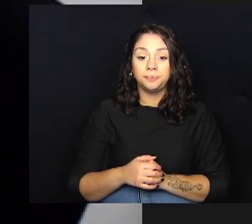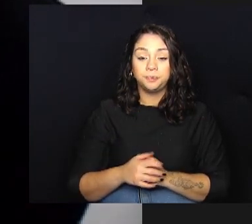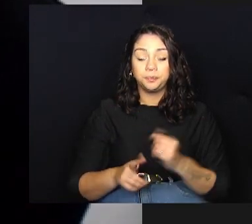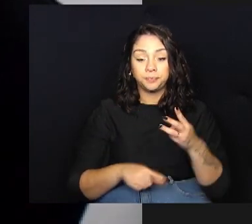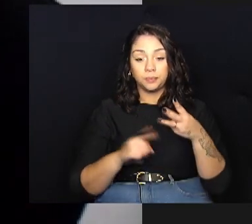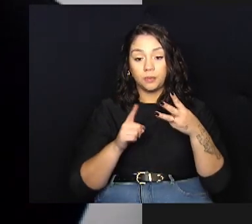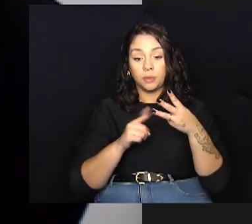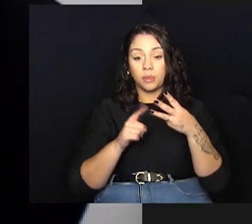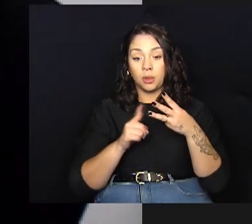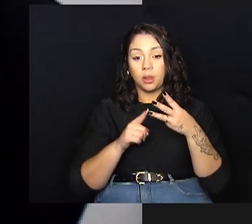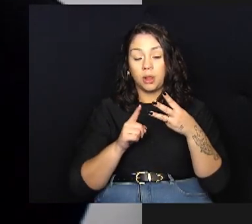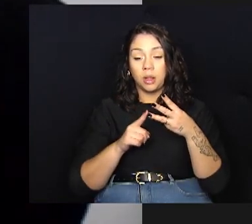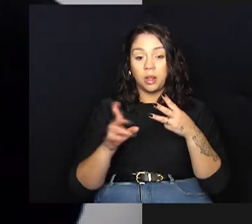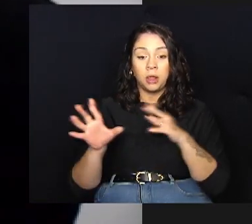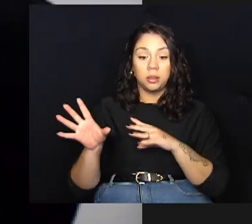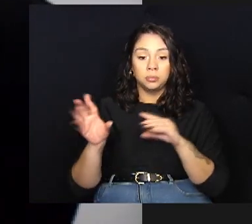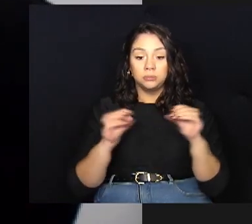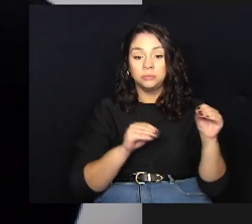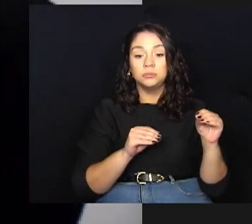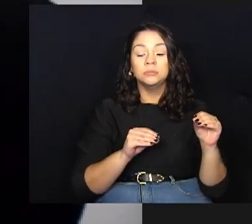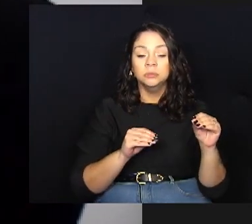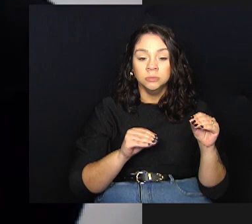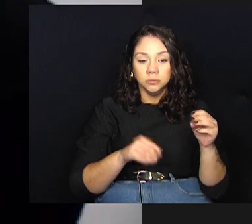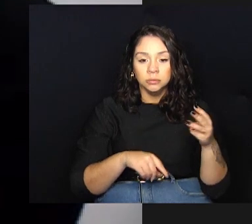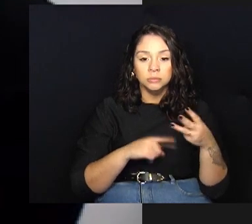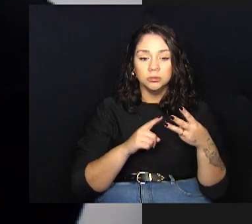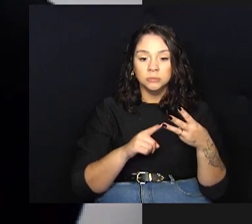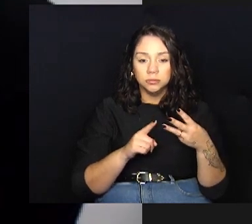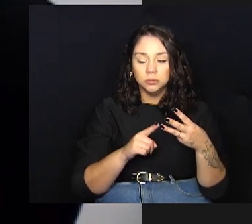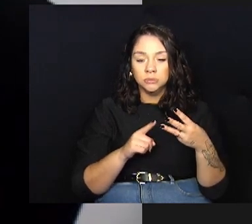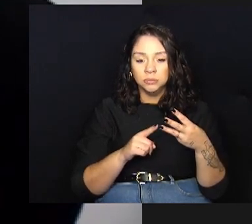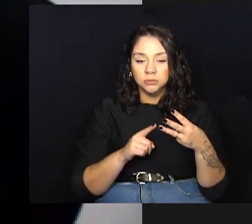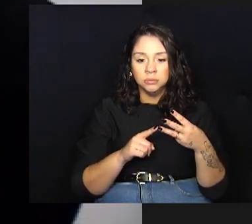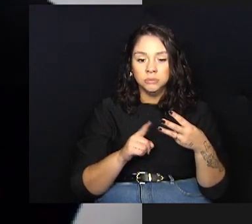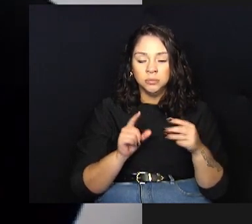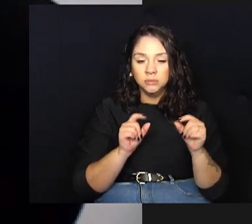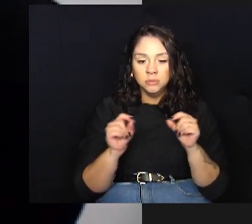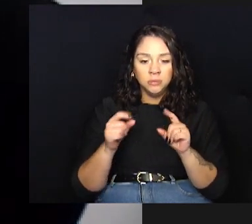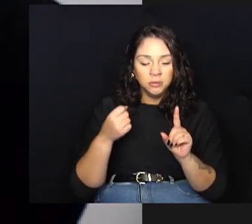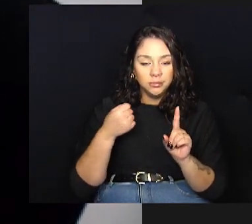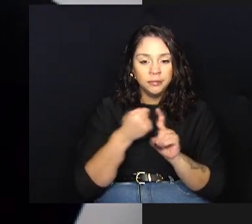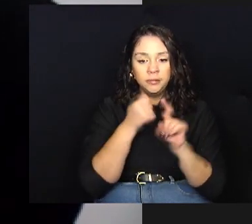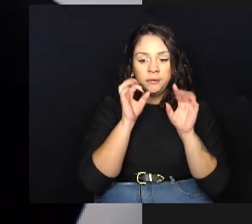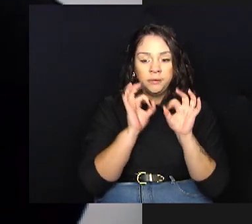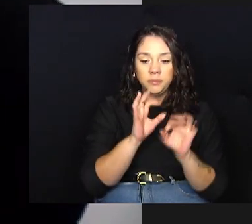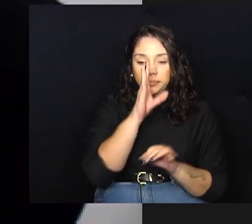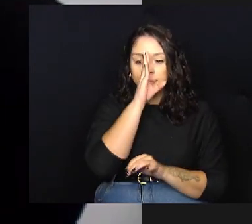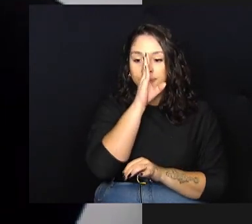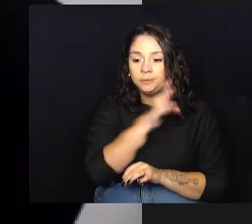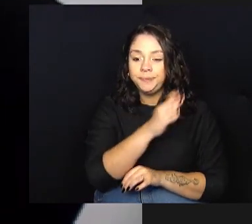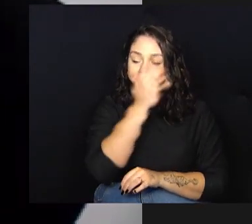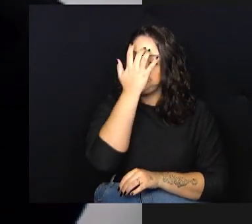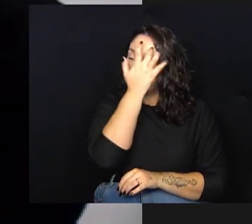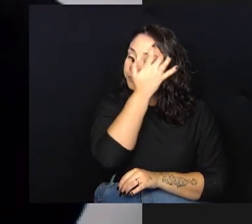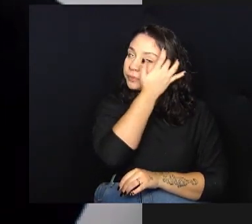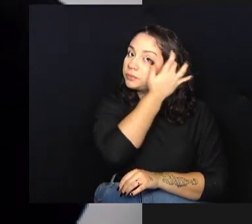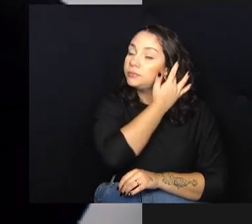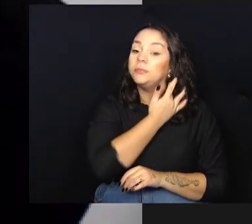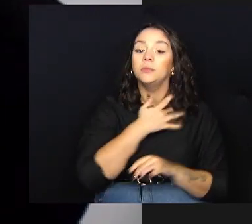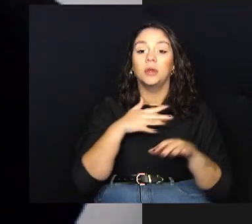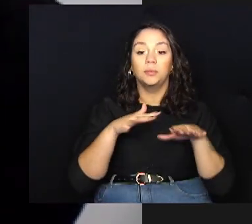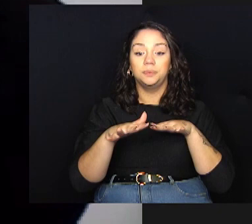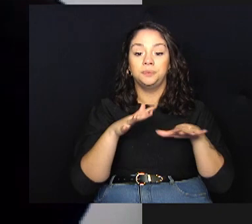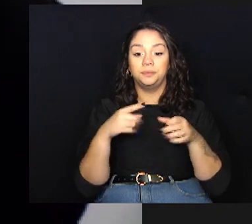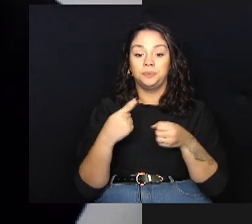migração que é o terceiro componente a esse terceiro componente ele tem um impacto maior principalmente nas dinâmicas